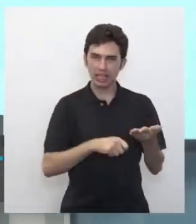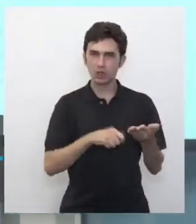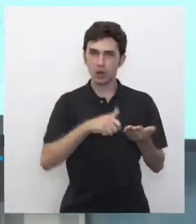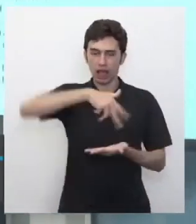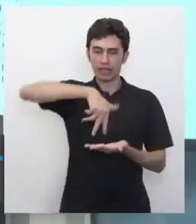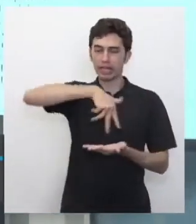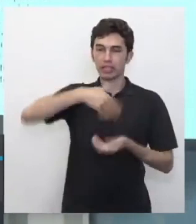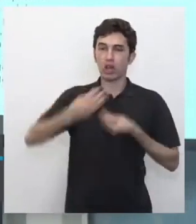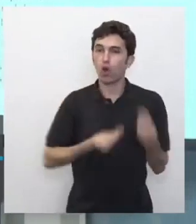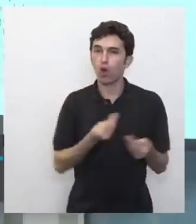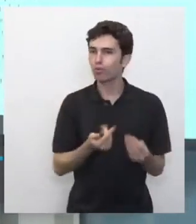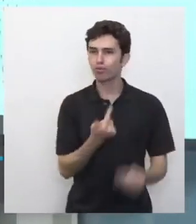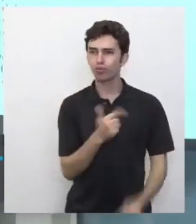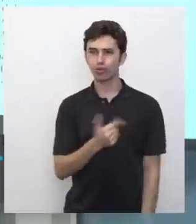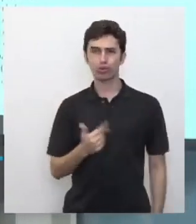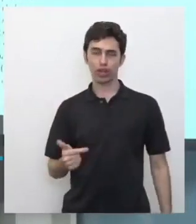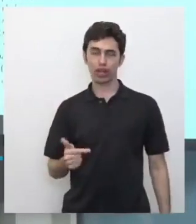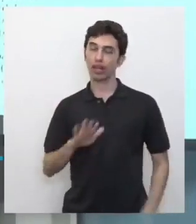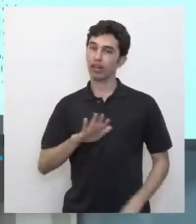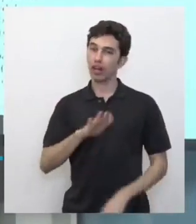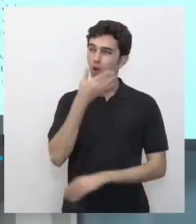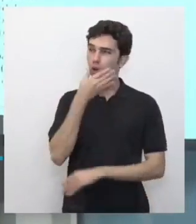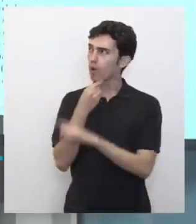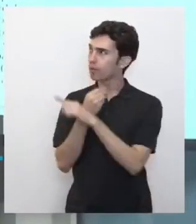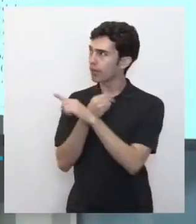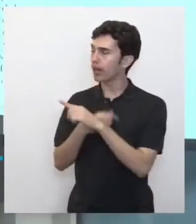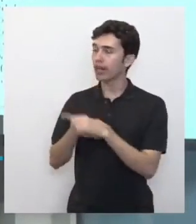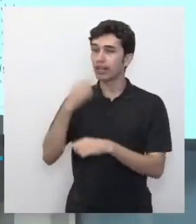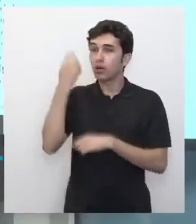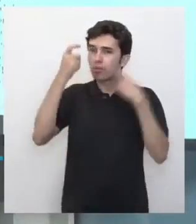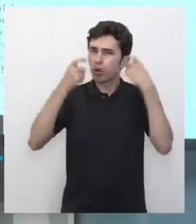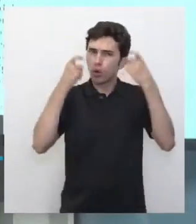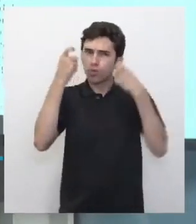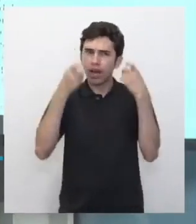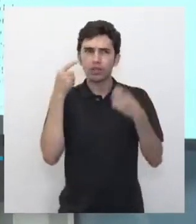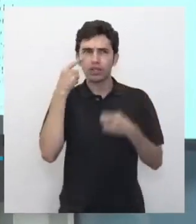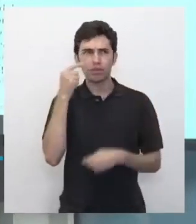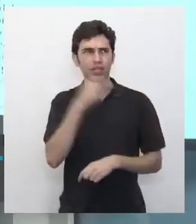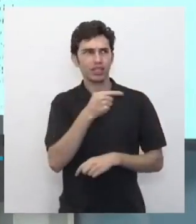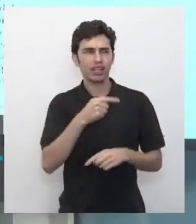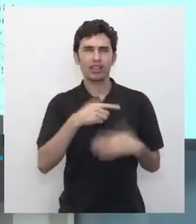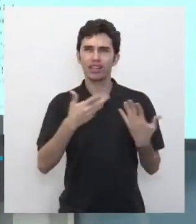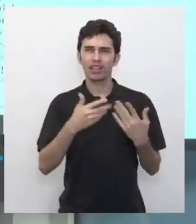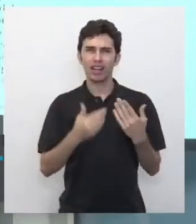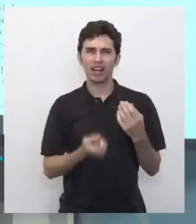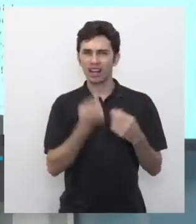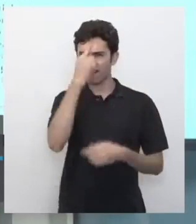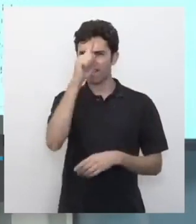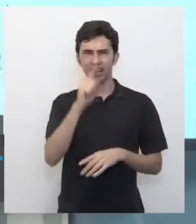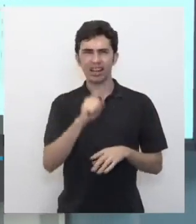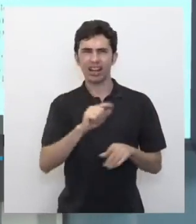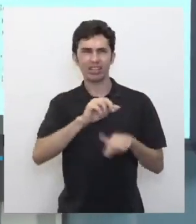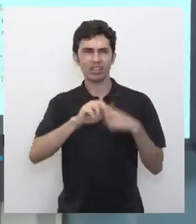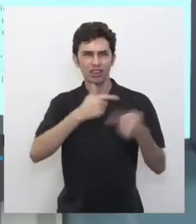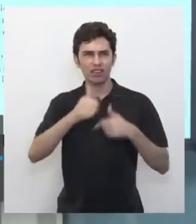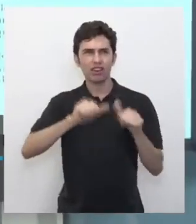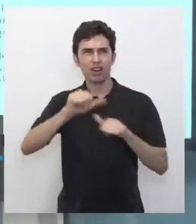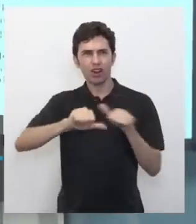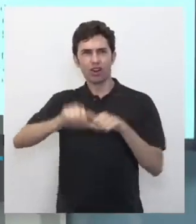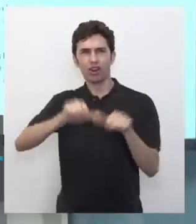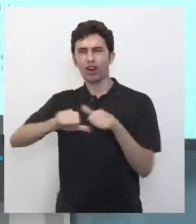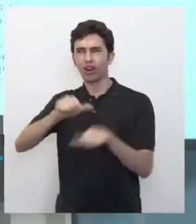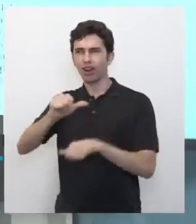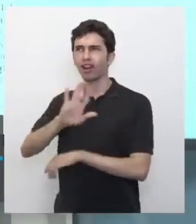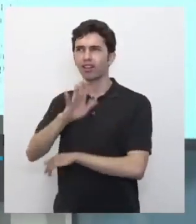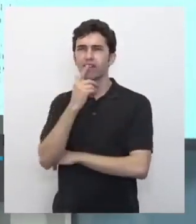né, com essa questão, né, dessa efemeridade da dança, ele então cria o primeiro sistema, né, conhecido